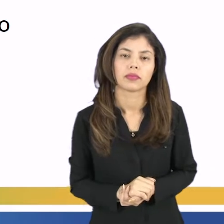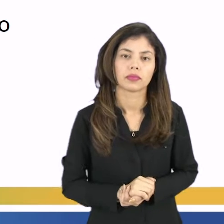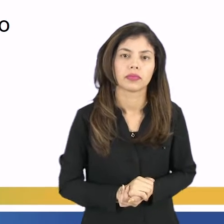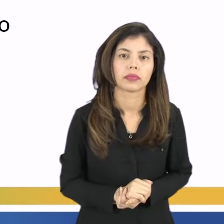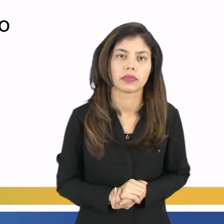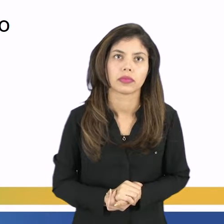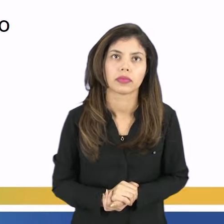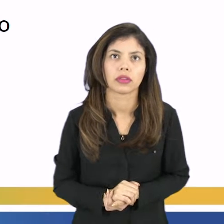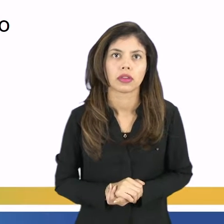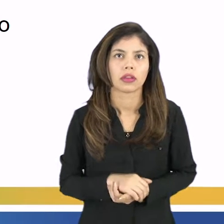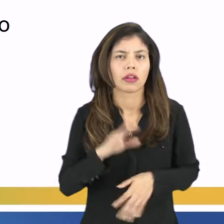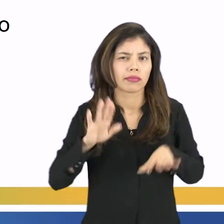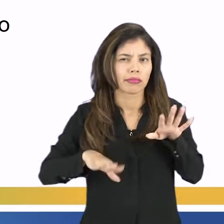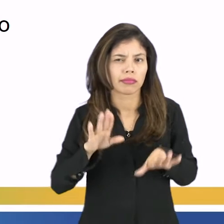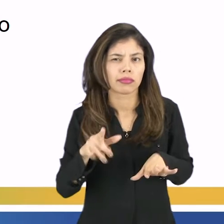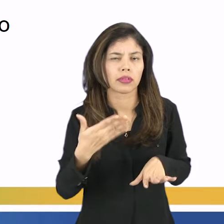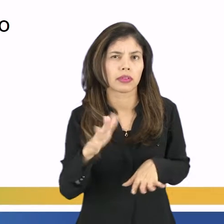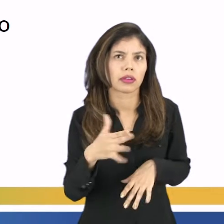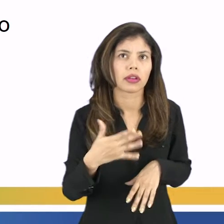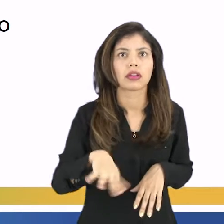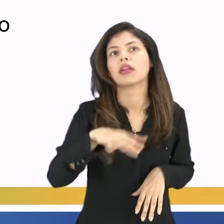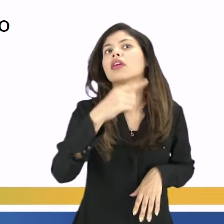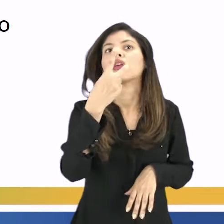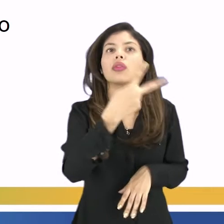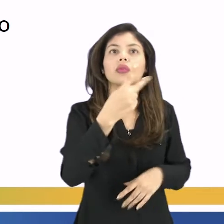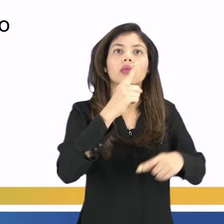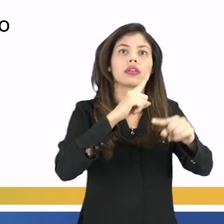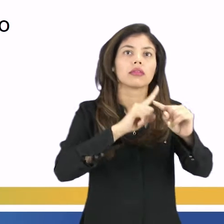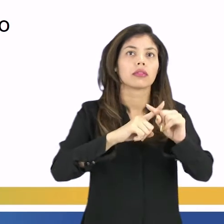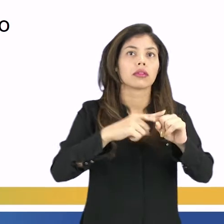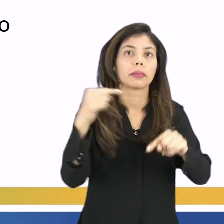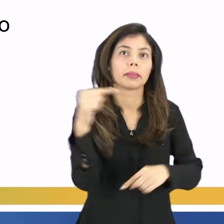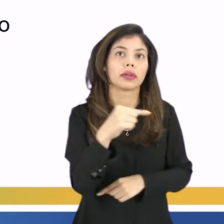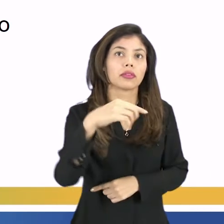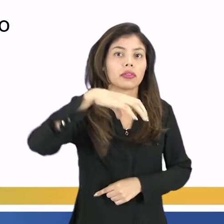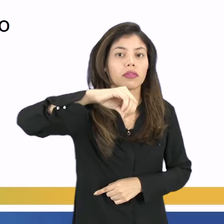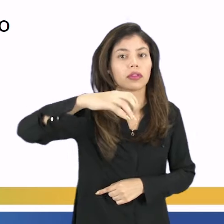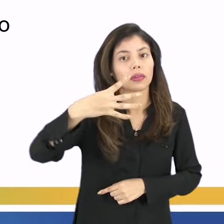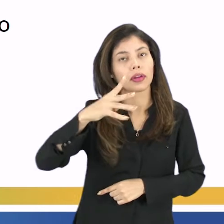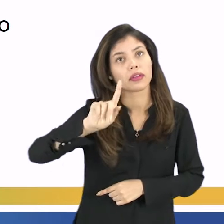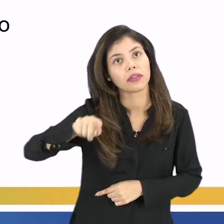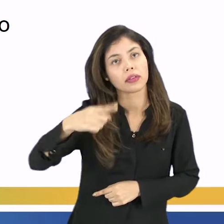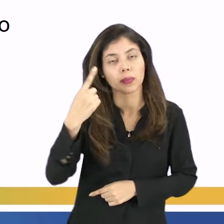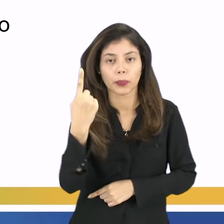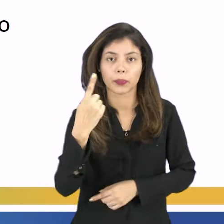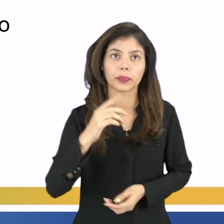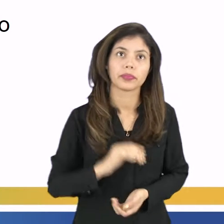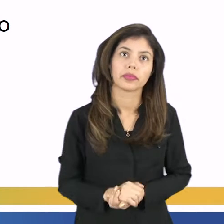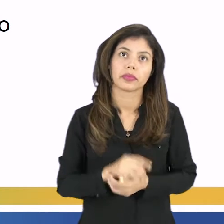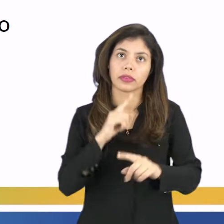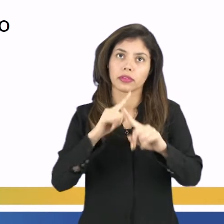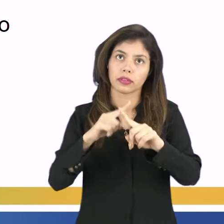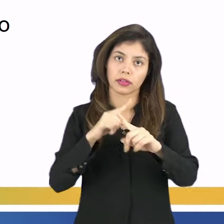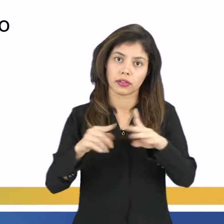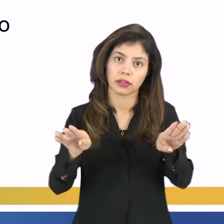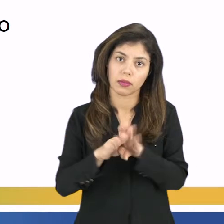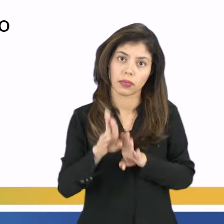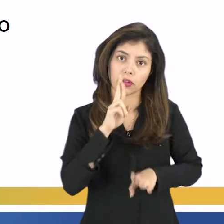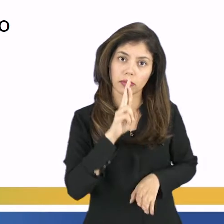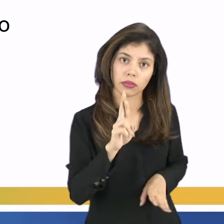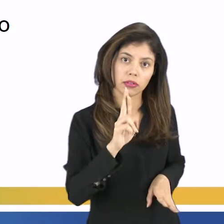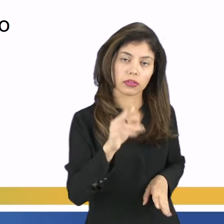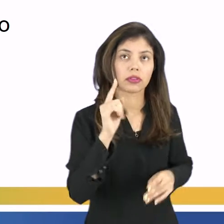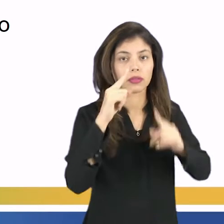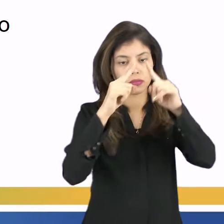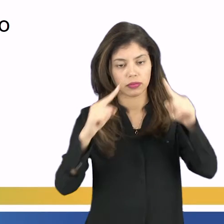gás carbônico. Com a variação de entalpia agora, 2 vezes menos 94. Multipliquei a equação, multiplico o valor do